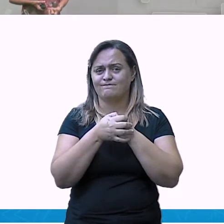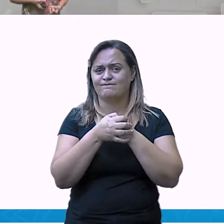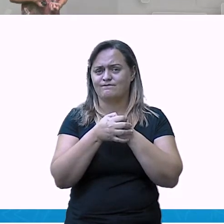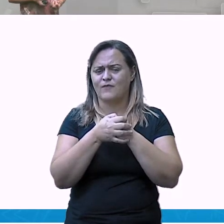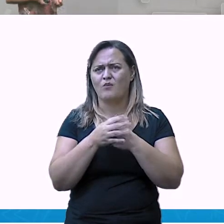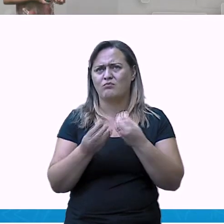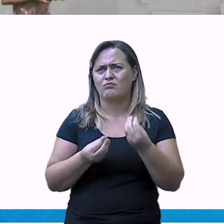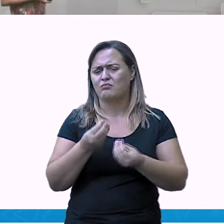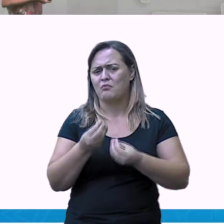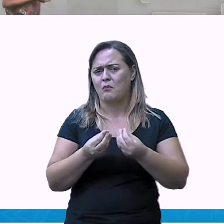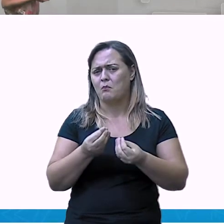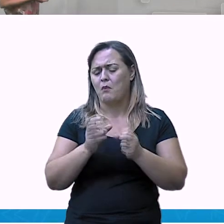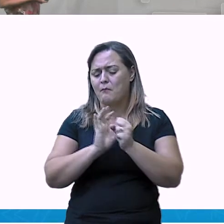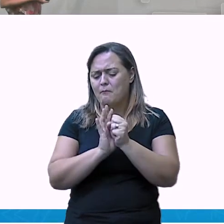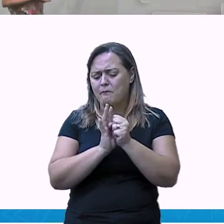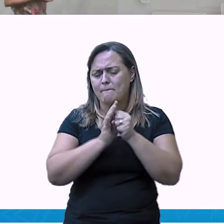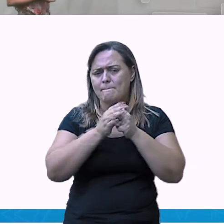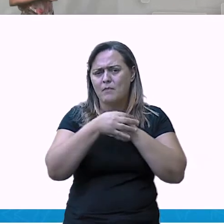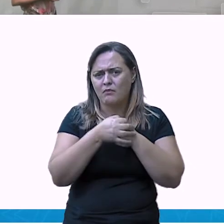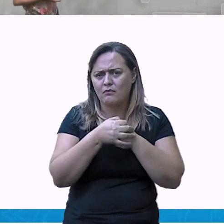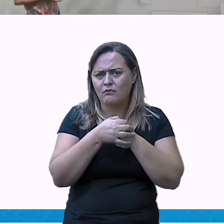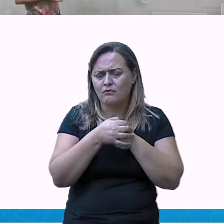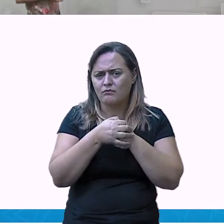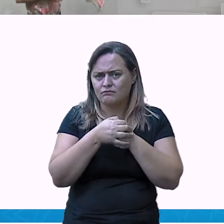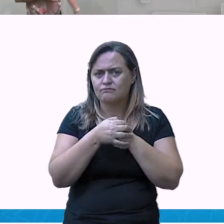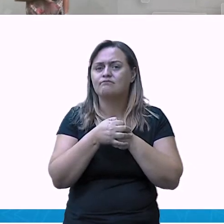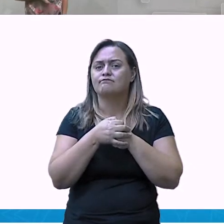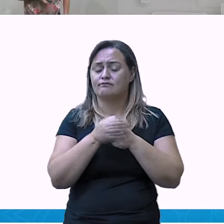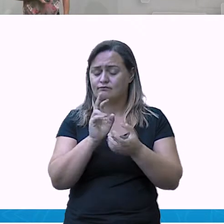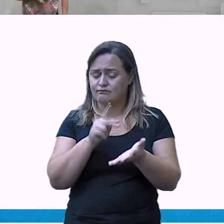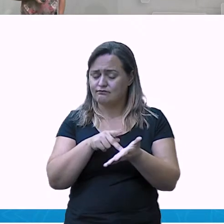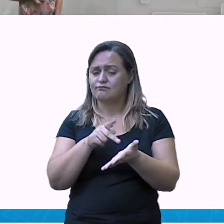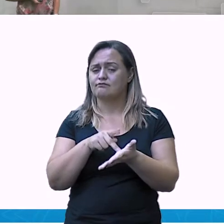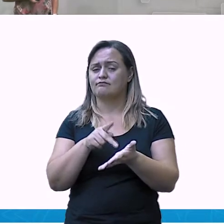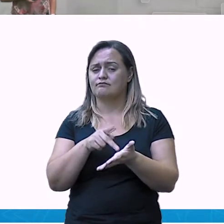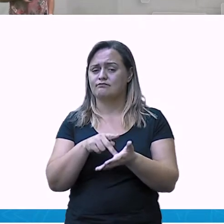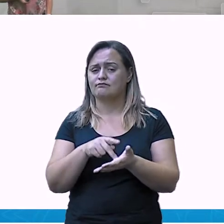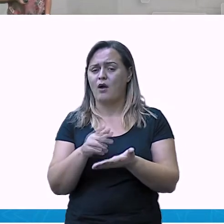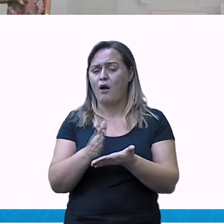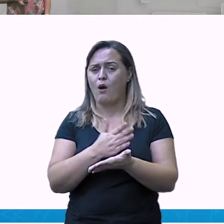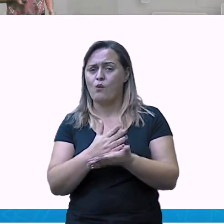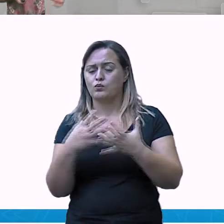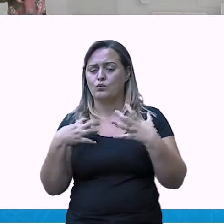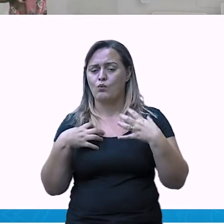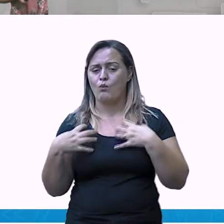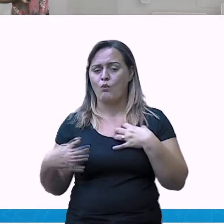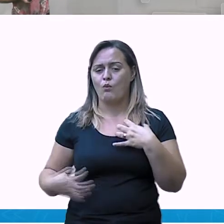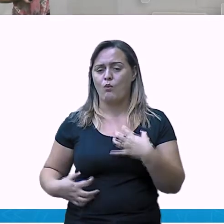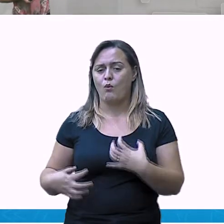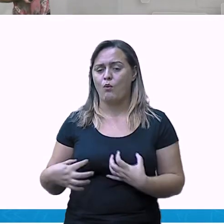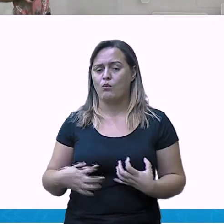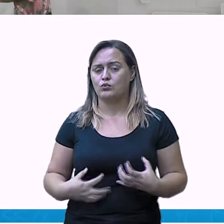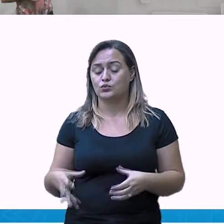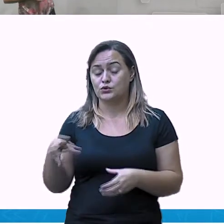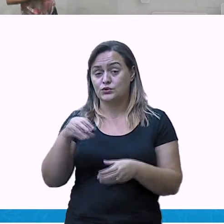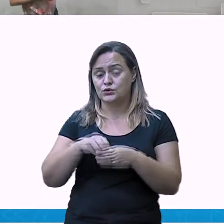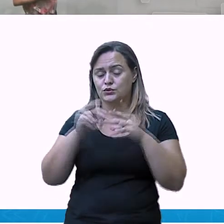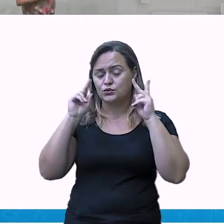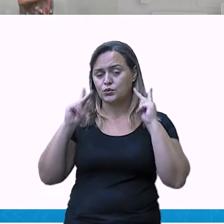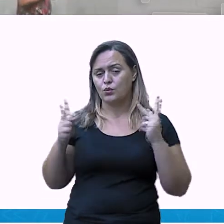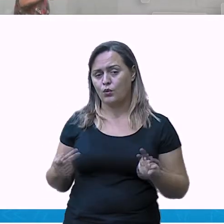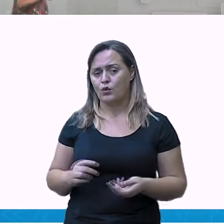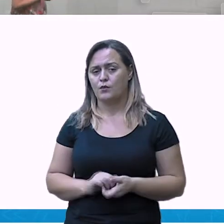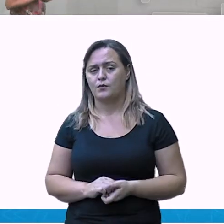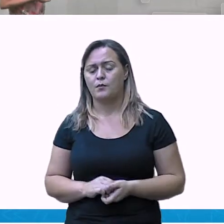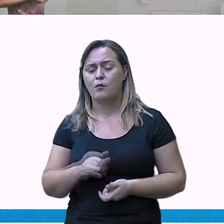proteção. Nosso esqueleto oferece proteção para alguns órgãos internos. Vamos ver